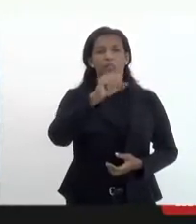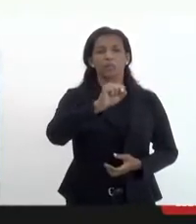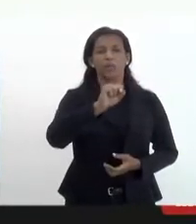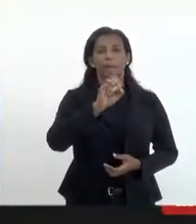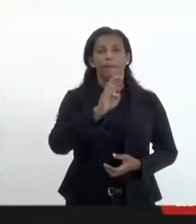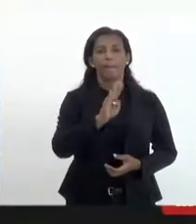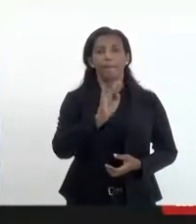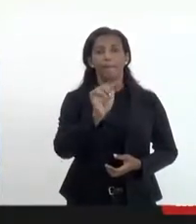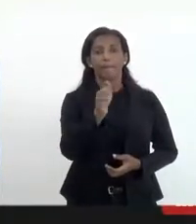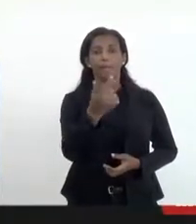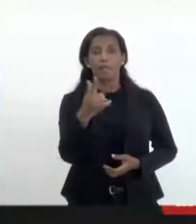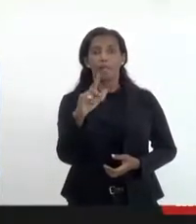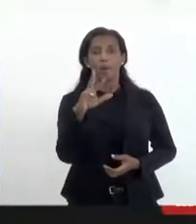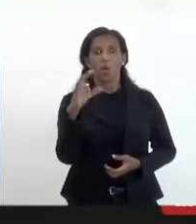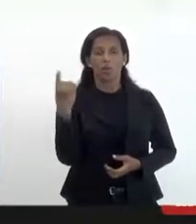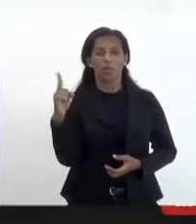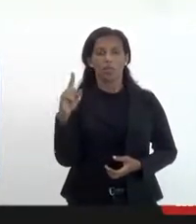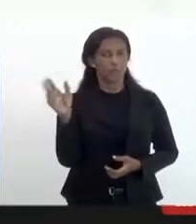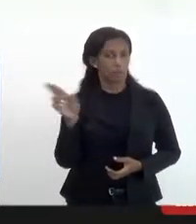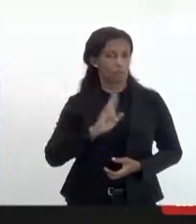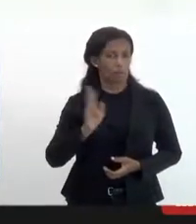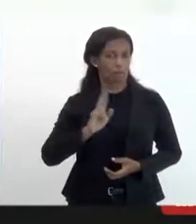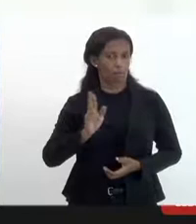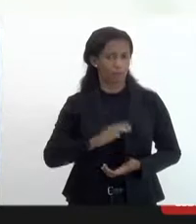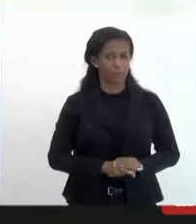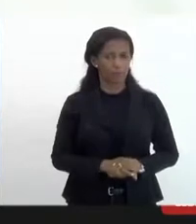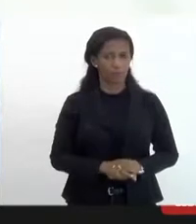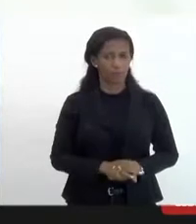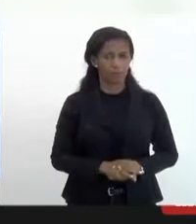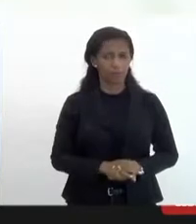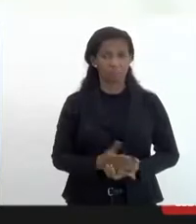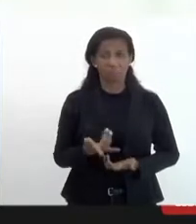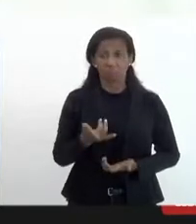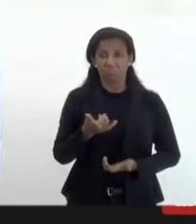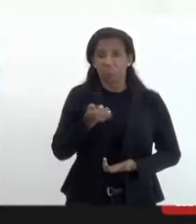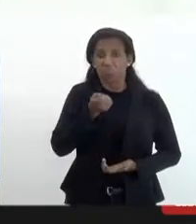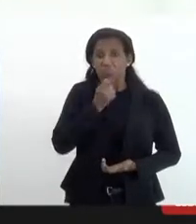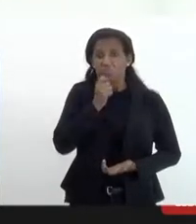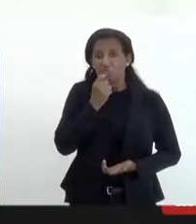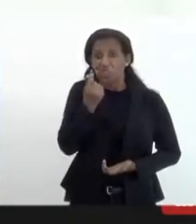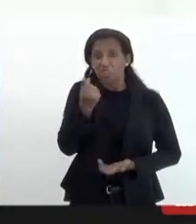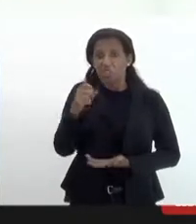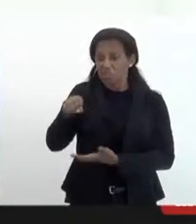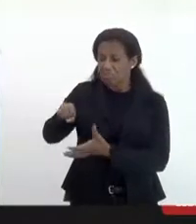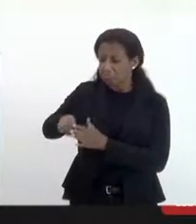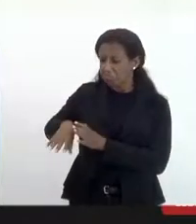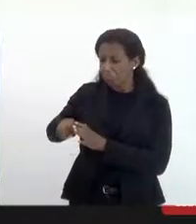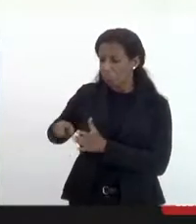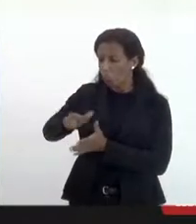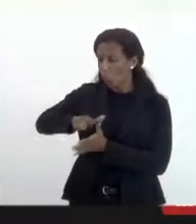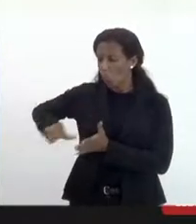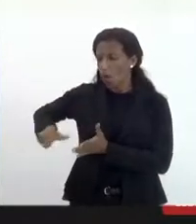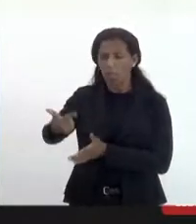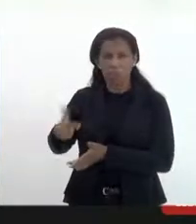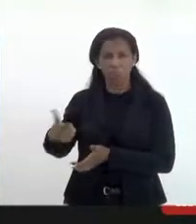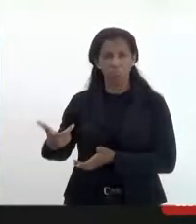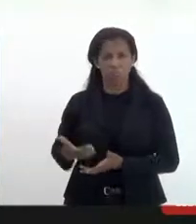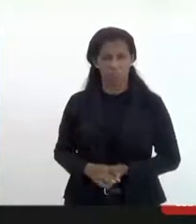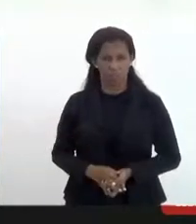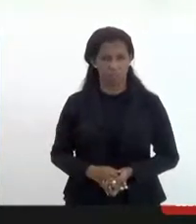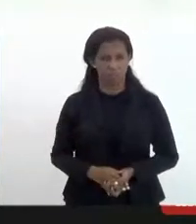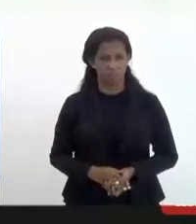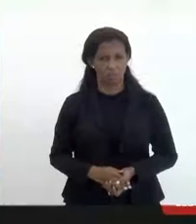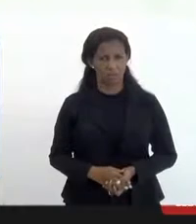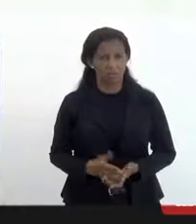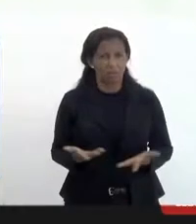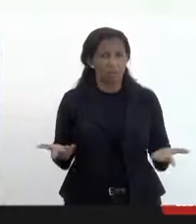na dívida ativa, mas não tem dinheiro em caixa. Aí, dizer para as pessoas